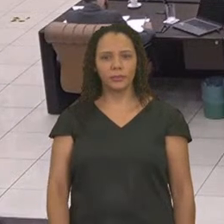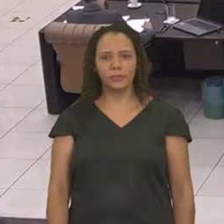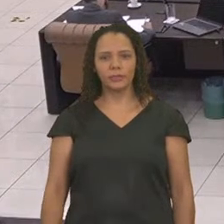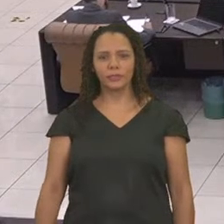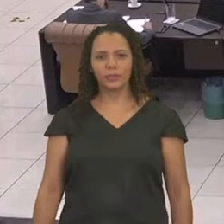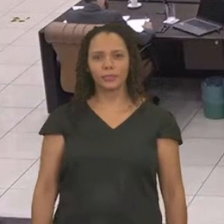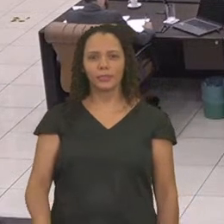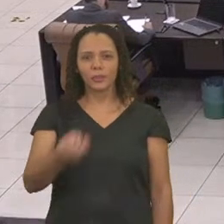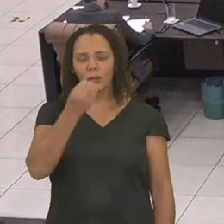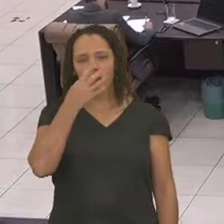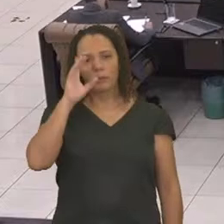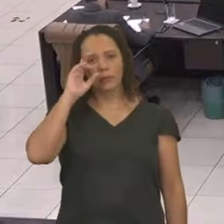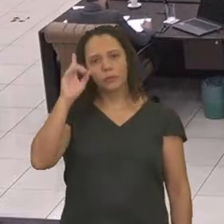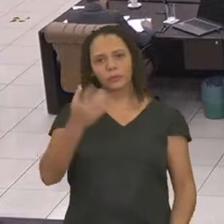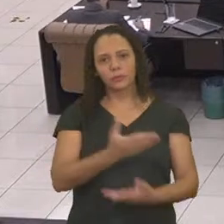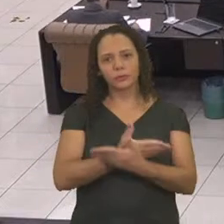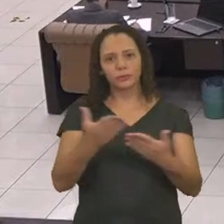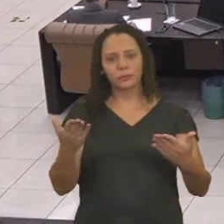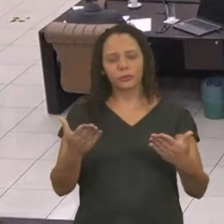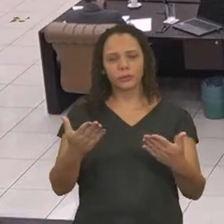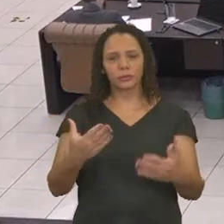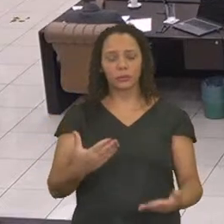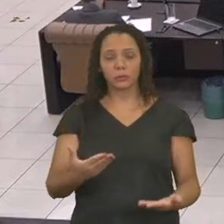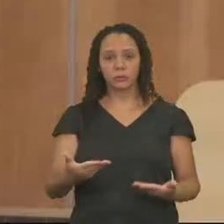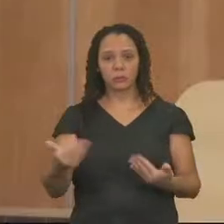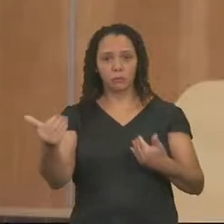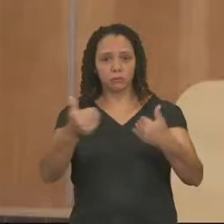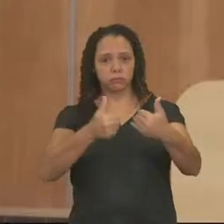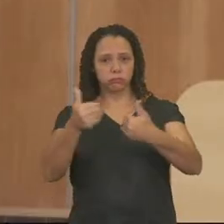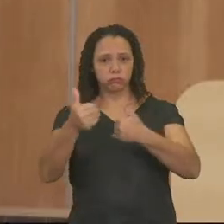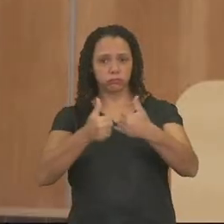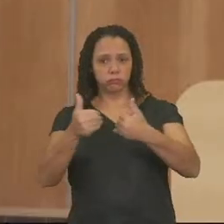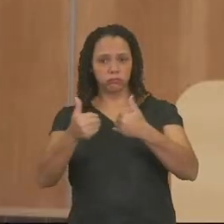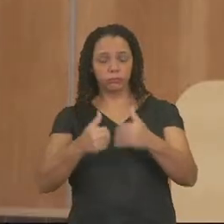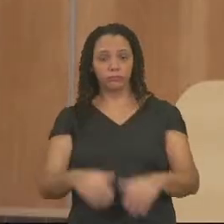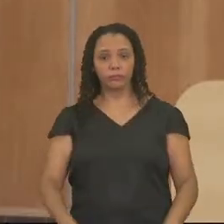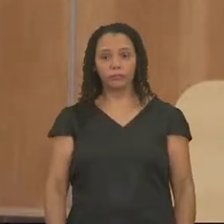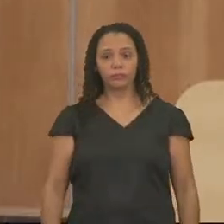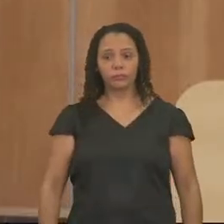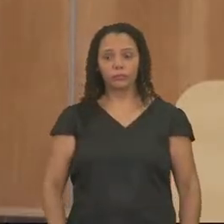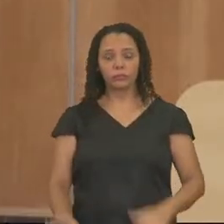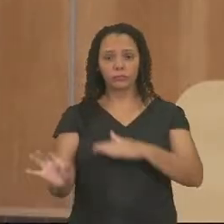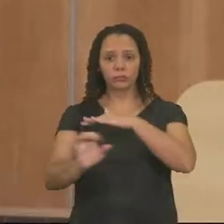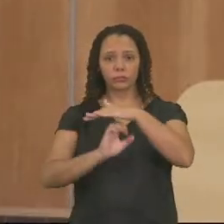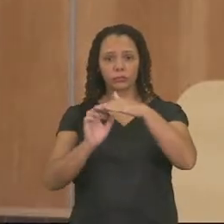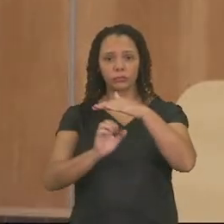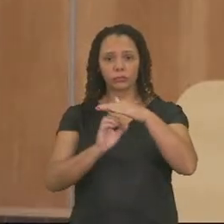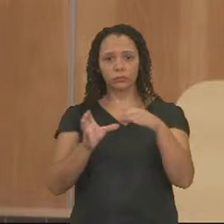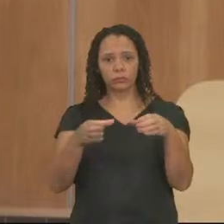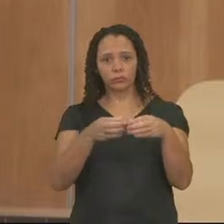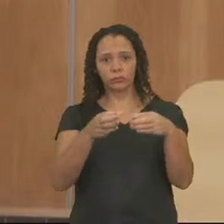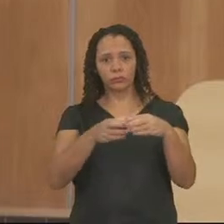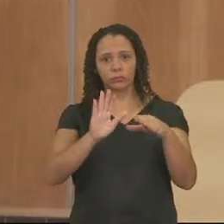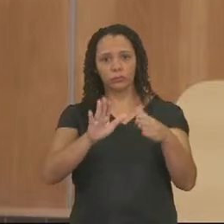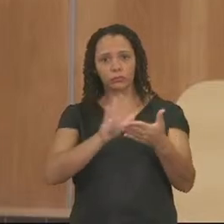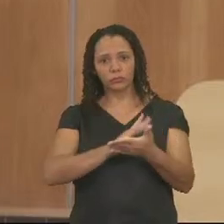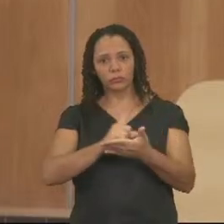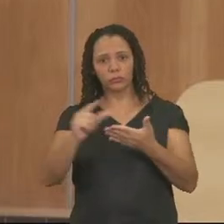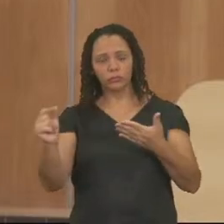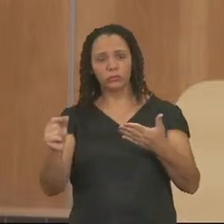Bom dia a todos presentes aqui na Câmara Municipal hoje. A Vibraz já saiu daqui, mas fizeram um manifesto